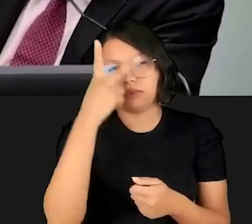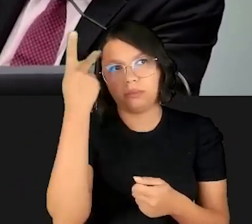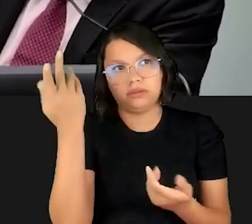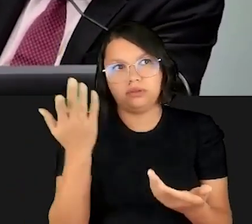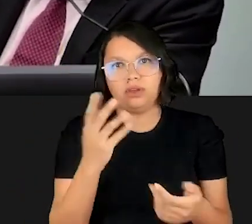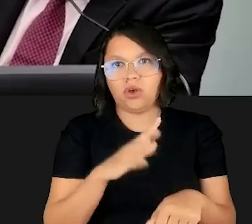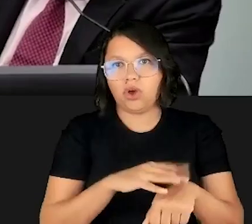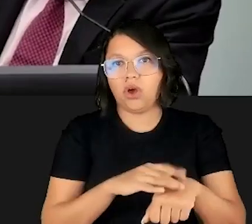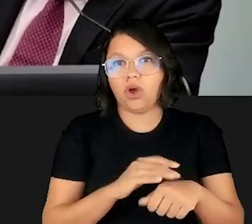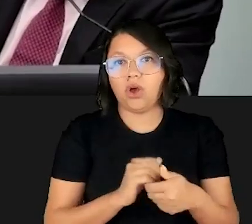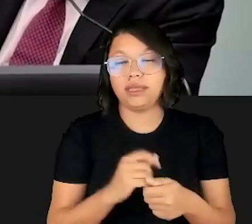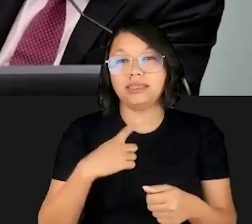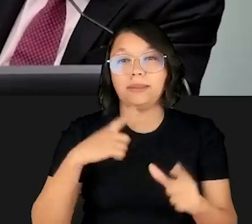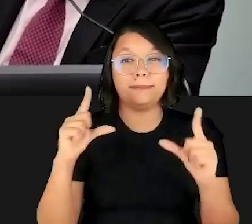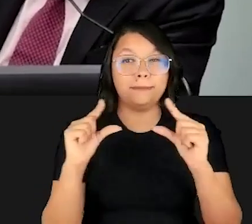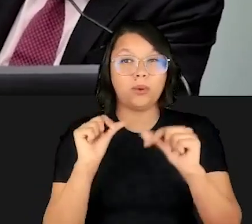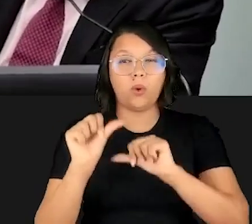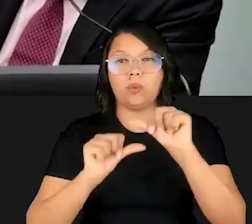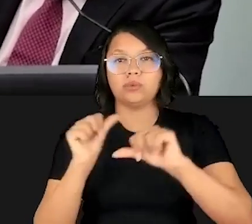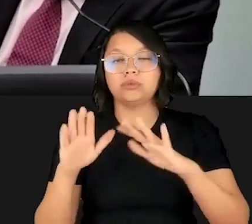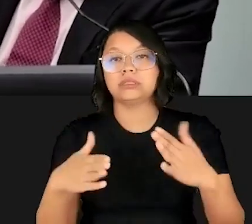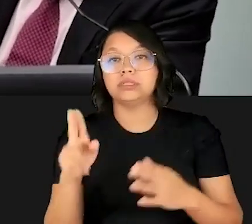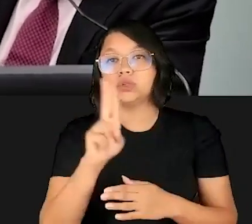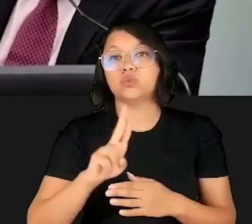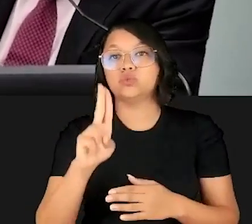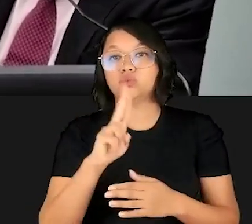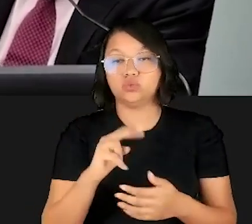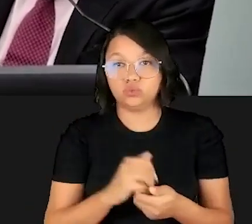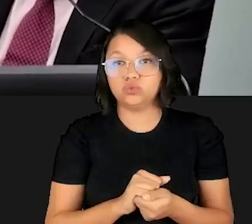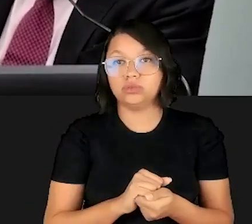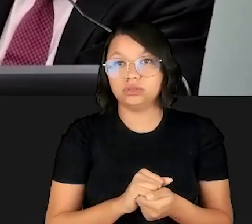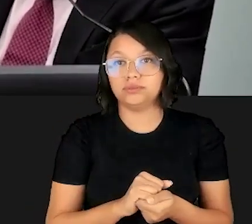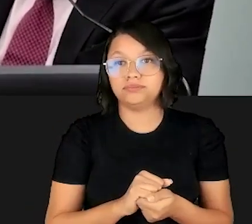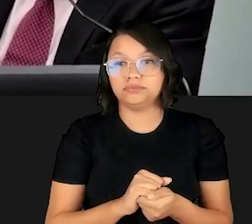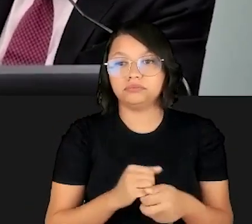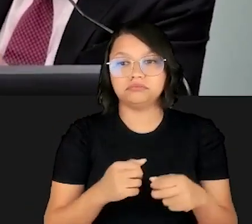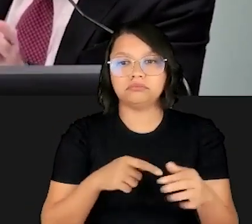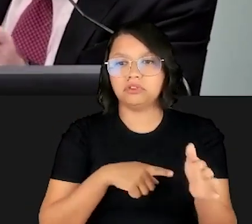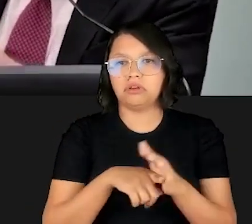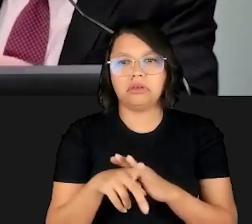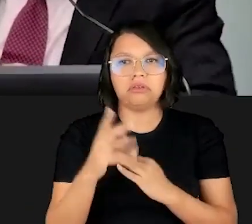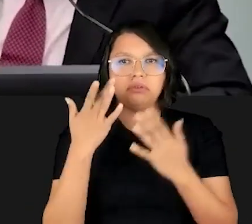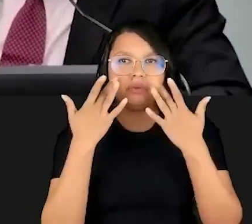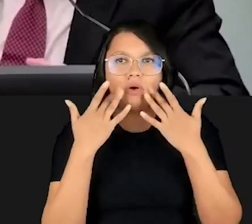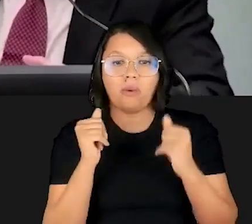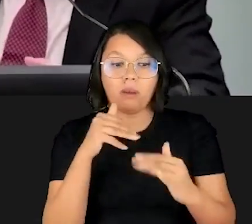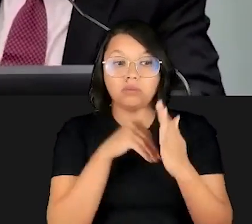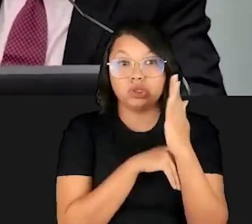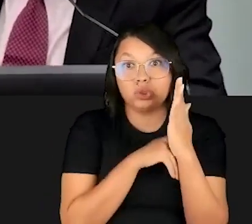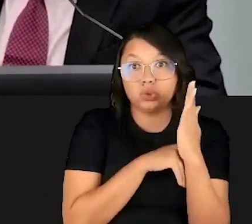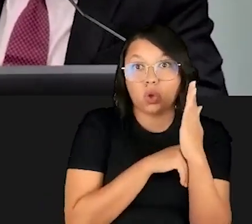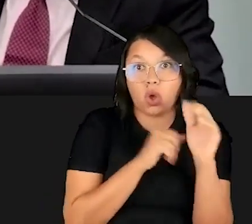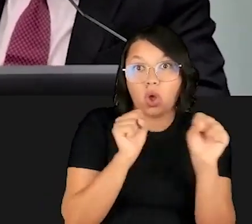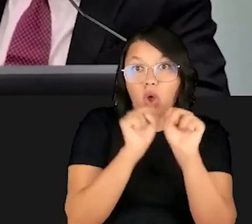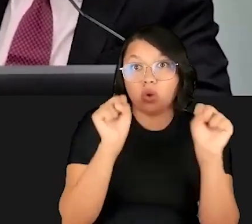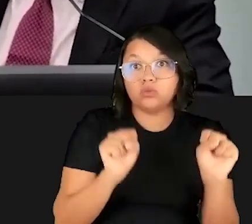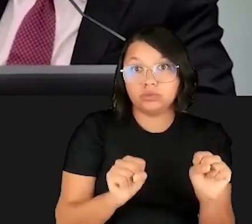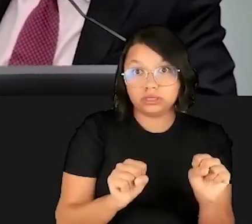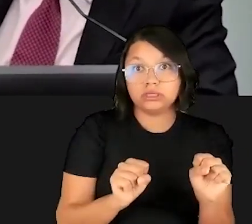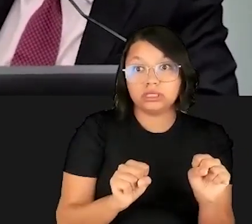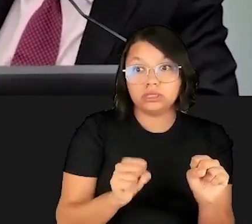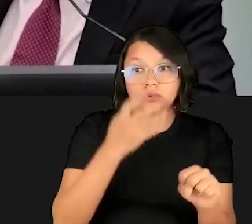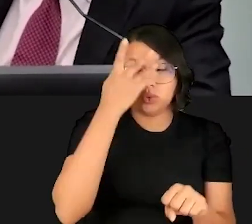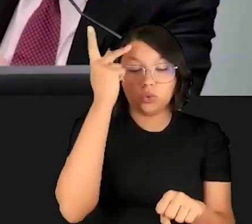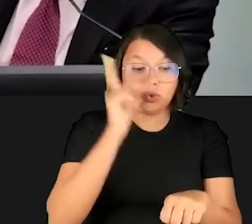essas pequenas alterações. Então, ele usa de artifícios normais para se esconder. O sistema imune do paciente se apresenta para atacá-lo,